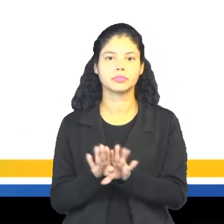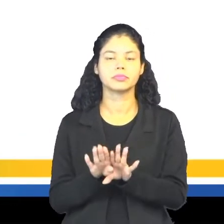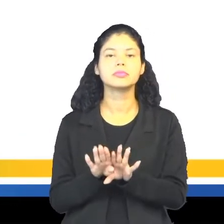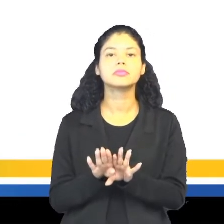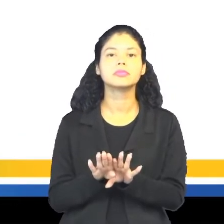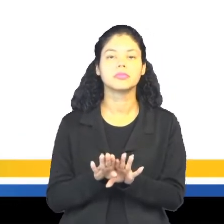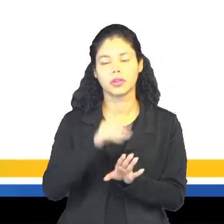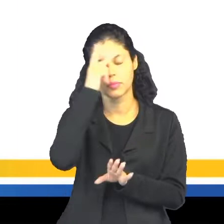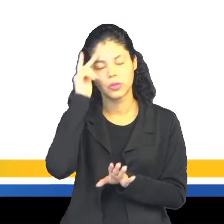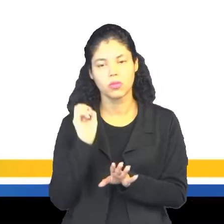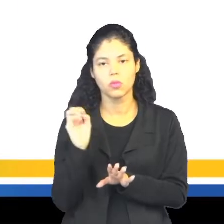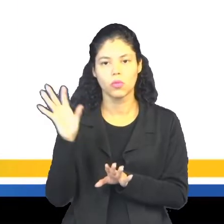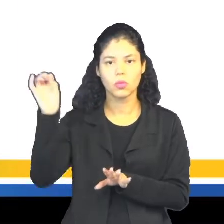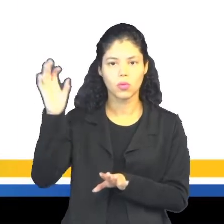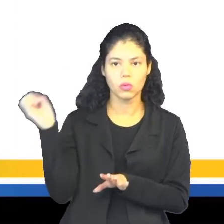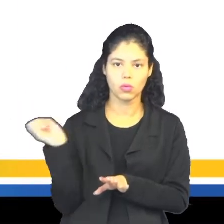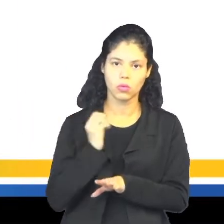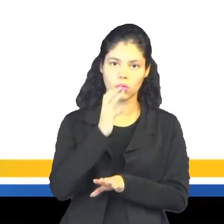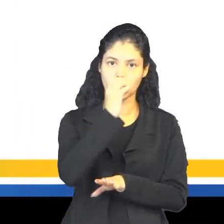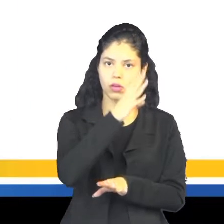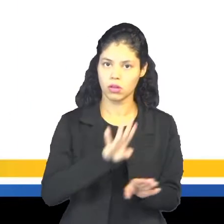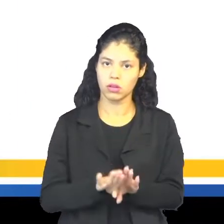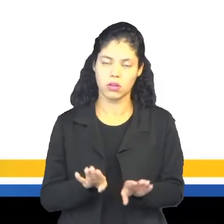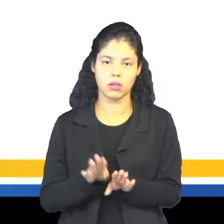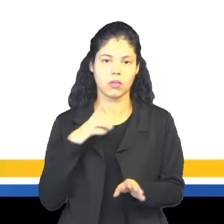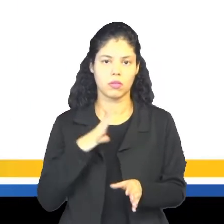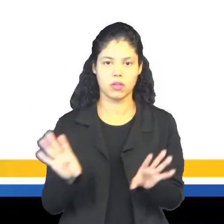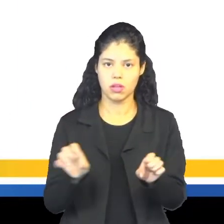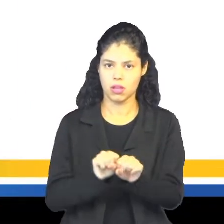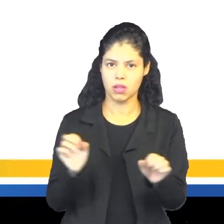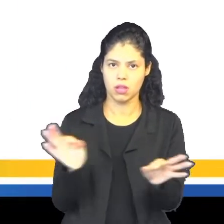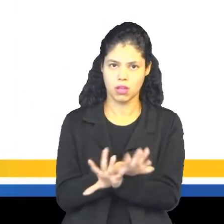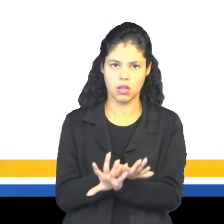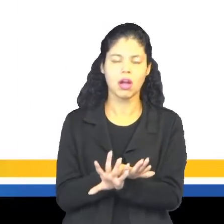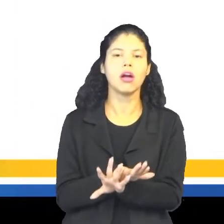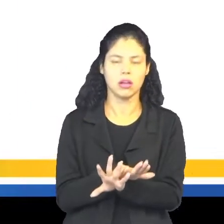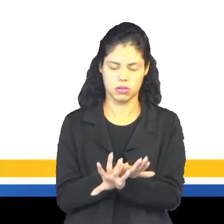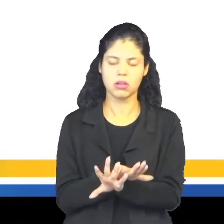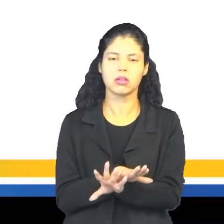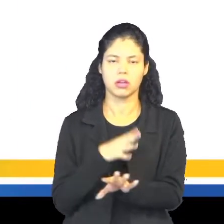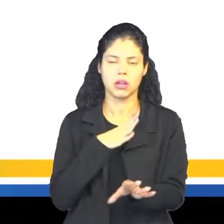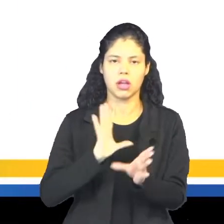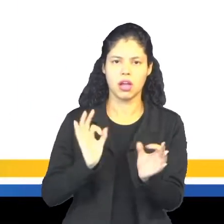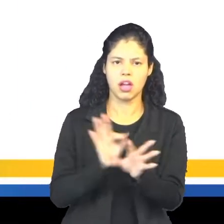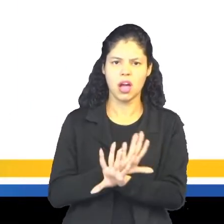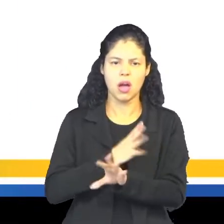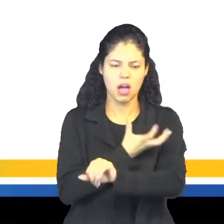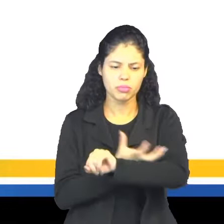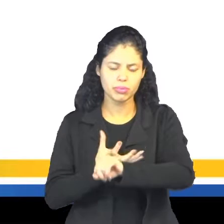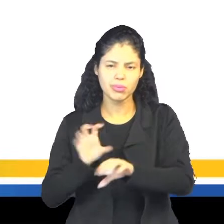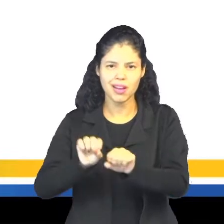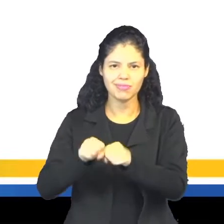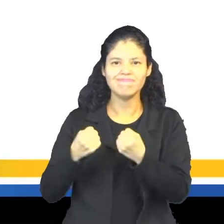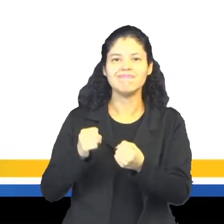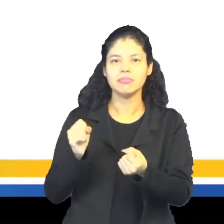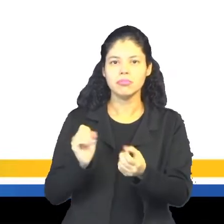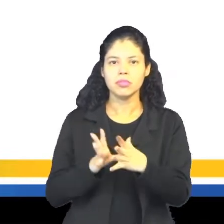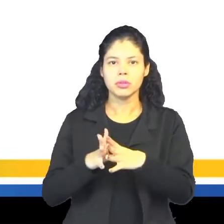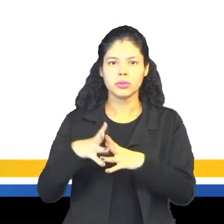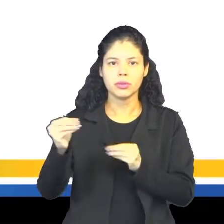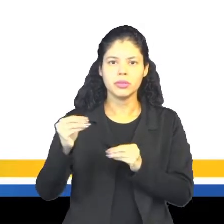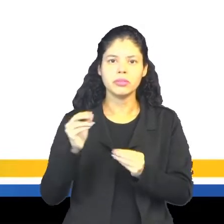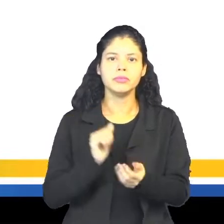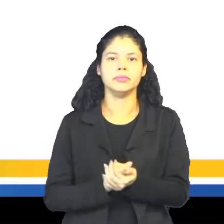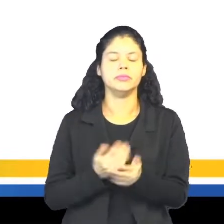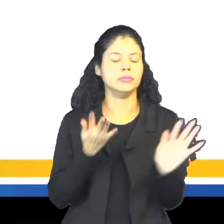servos morriam e as plantações foram destruídas por falta de cuidados. E nesse contexto de crise, os senhores feudais começaram a